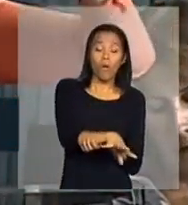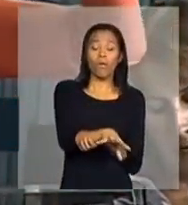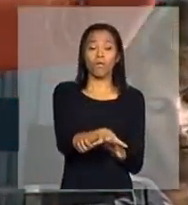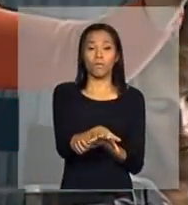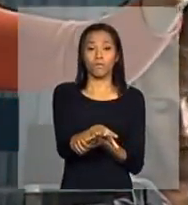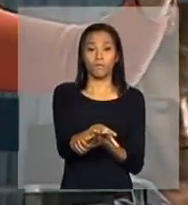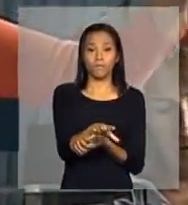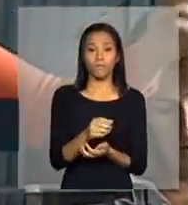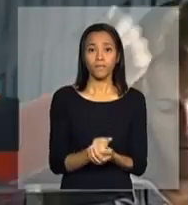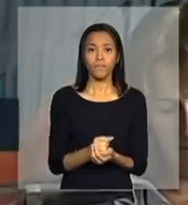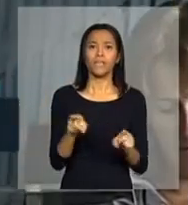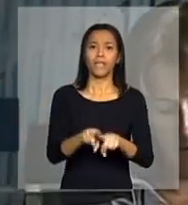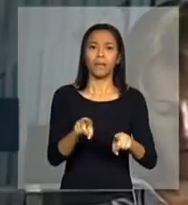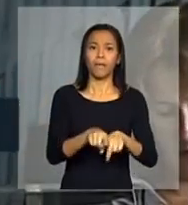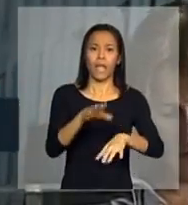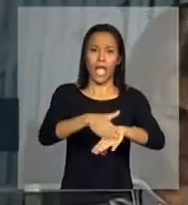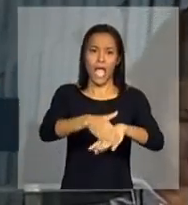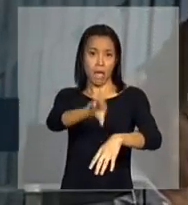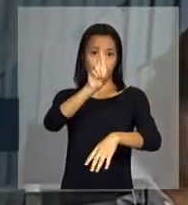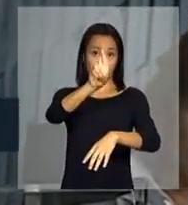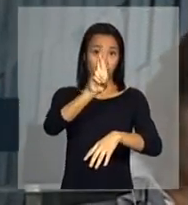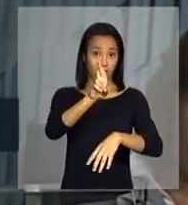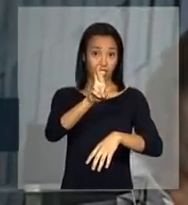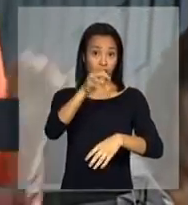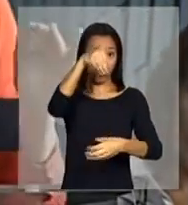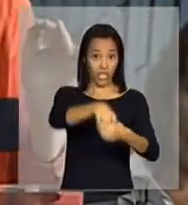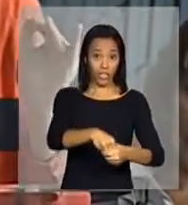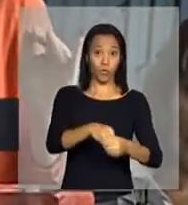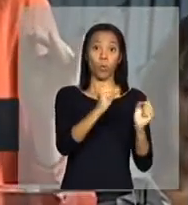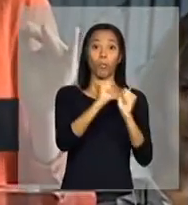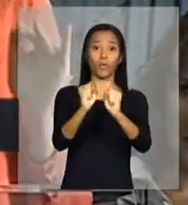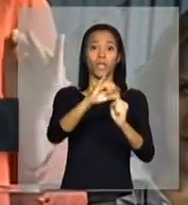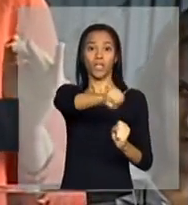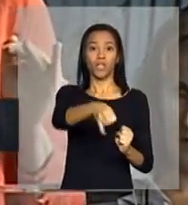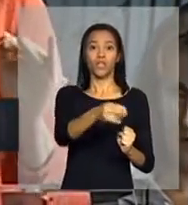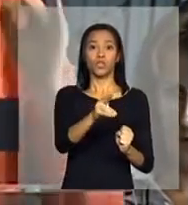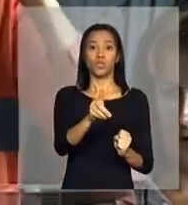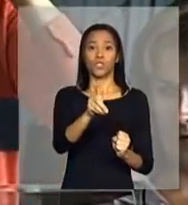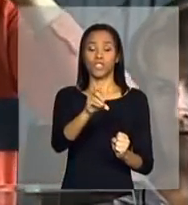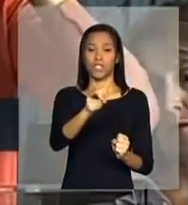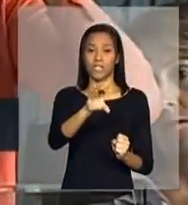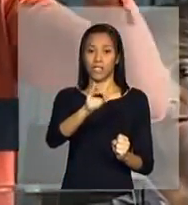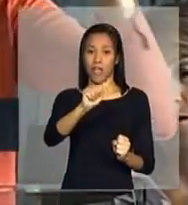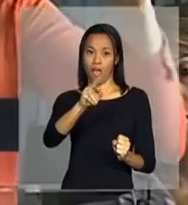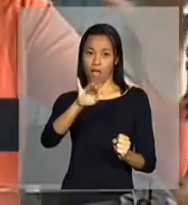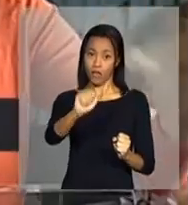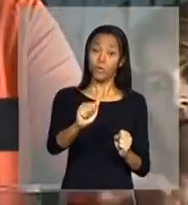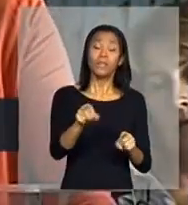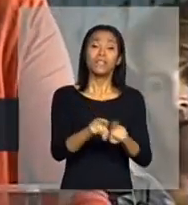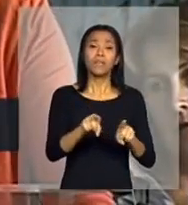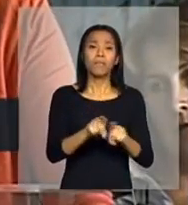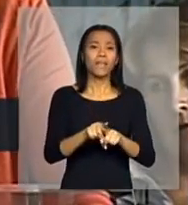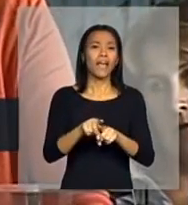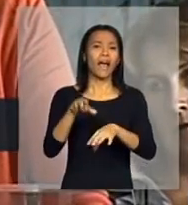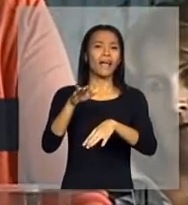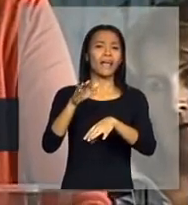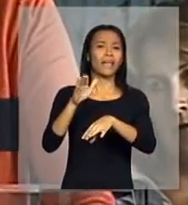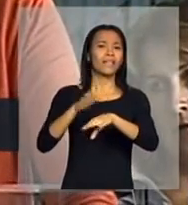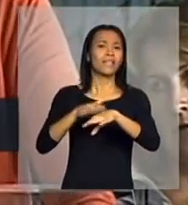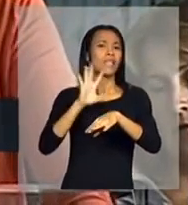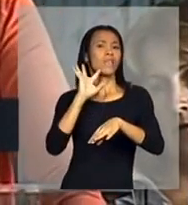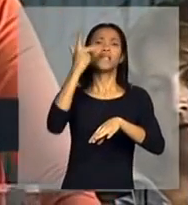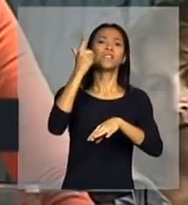de um novo representante do Poder Judiciário, mas ela não deve passar em branco sobre o significado daquela decisão.